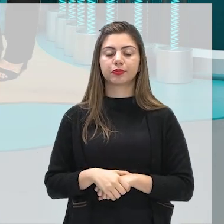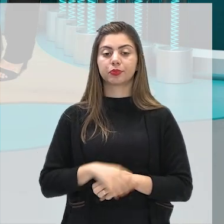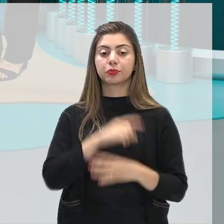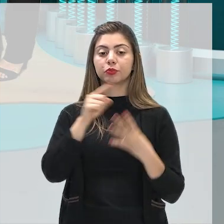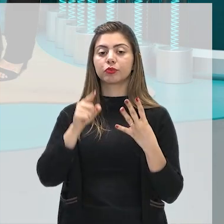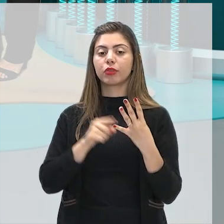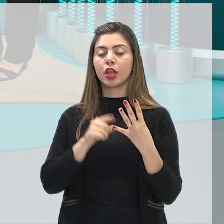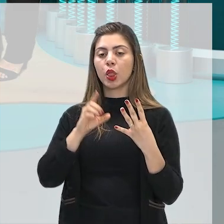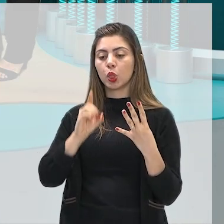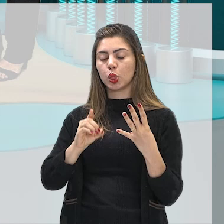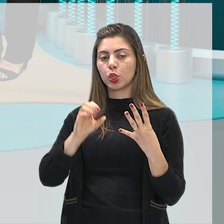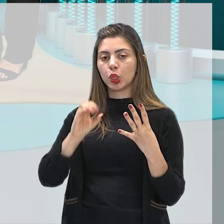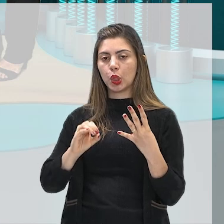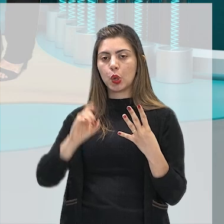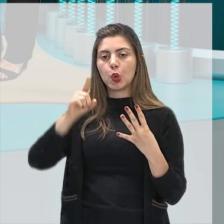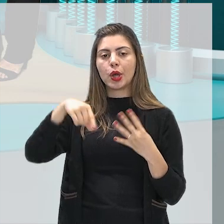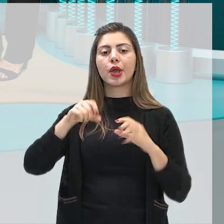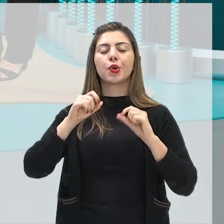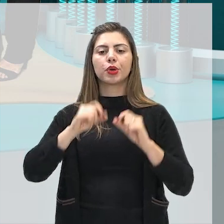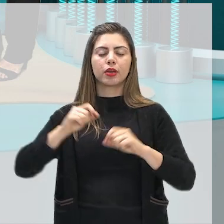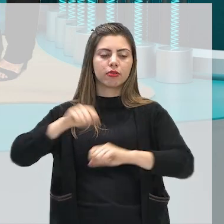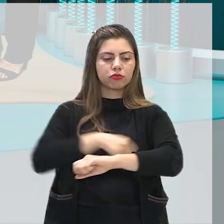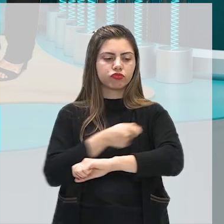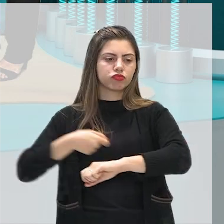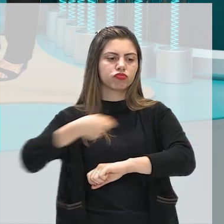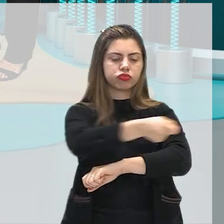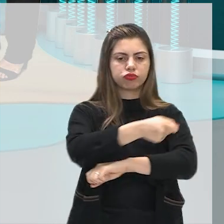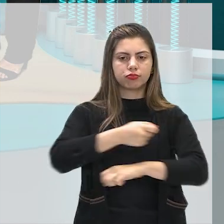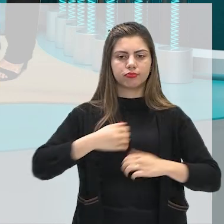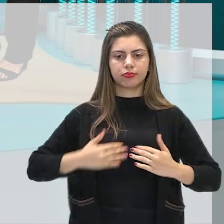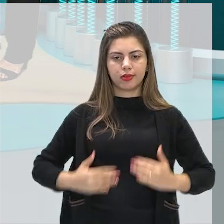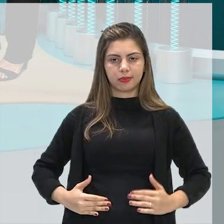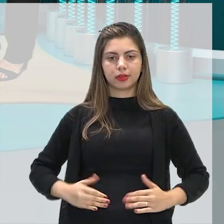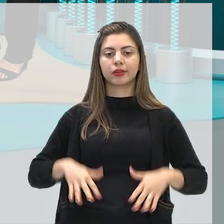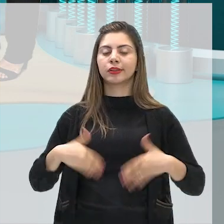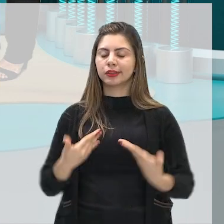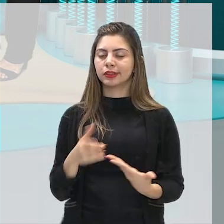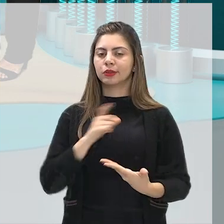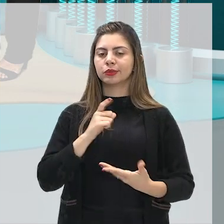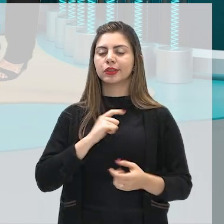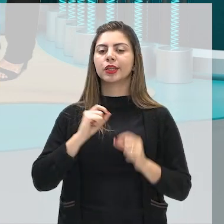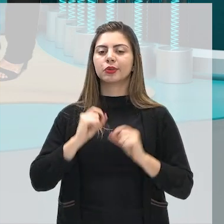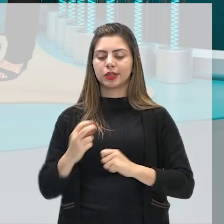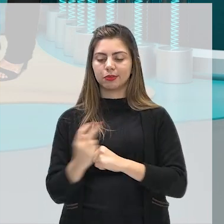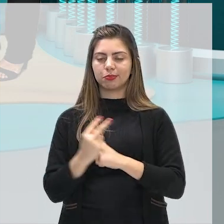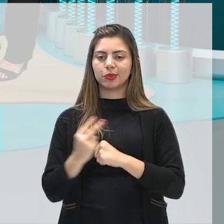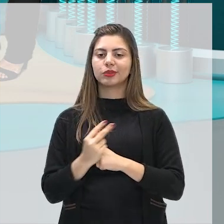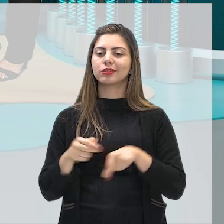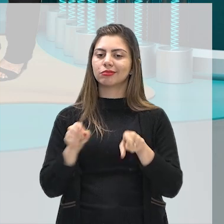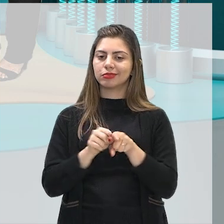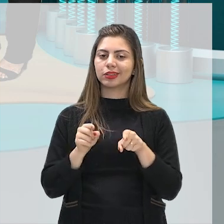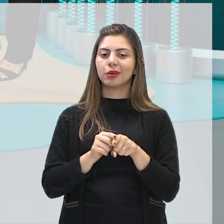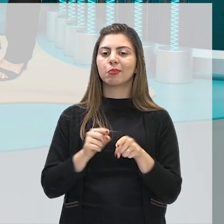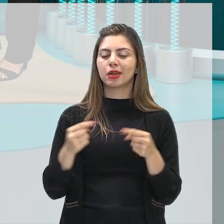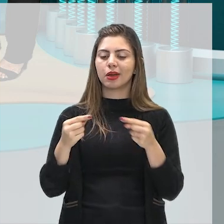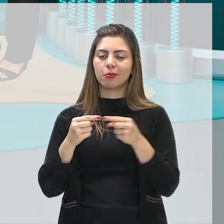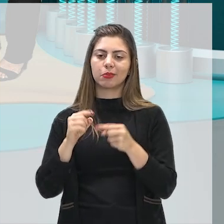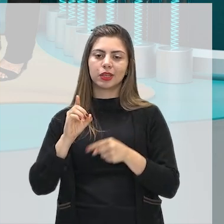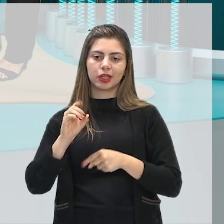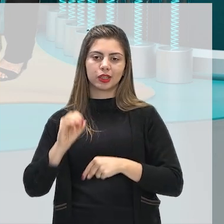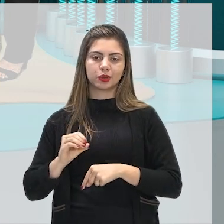Do, que é o golpe no abdômen. Por isso que tem aqui a proteção também chamada de